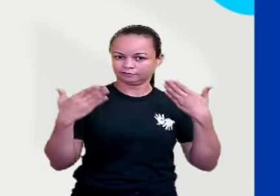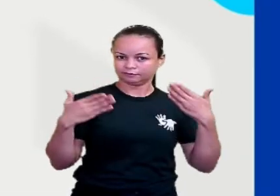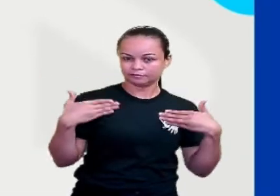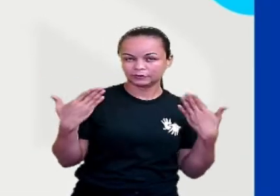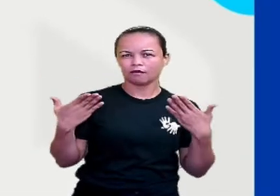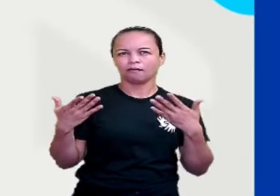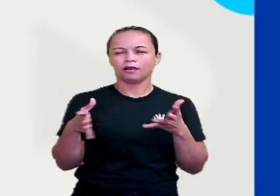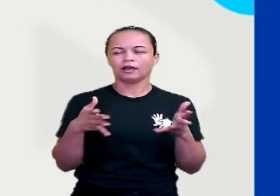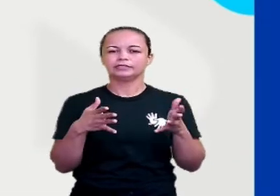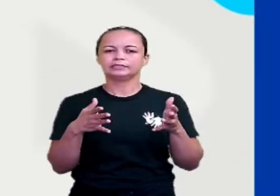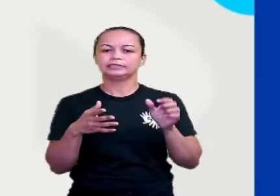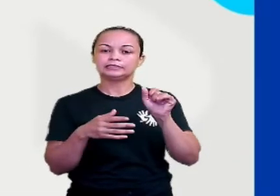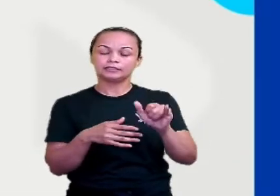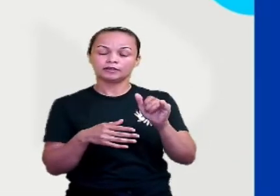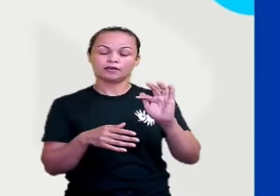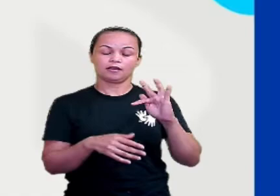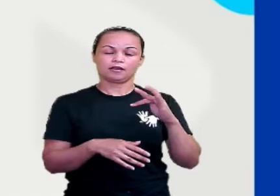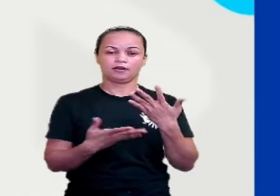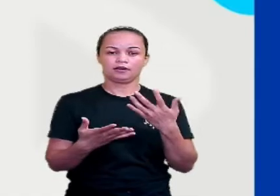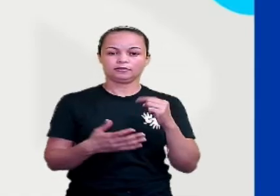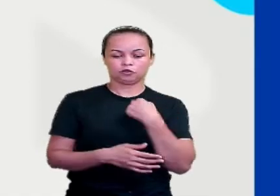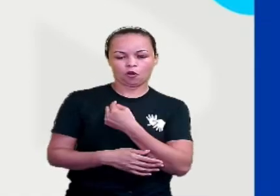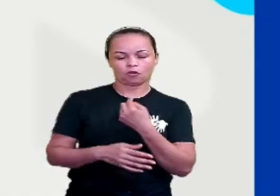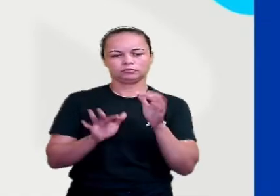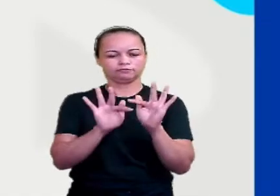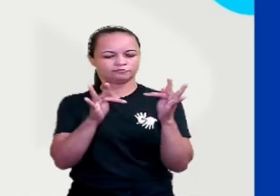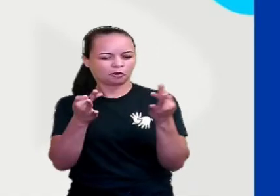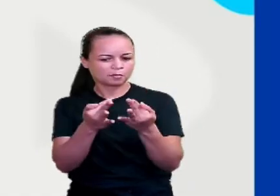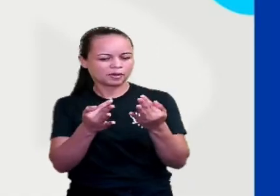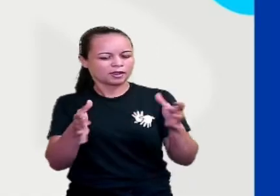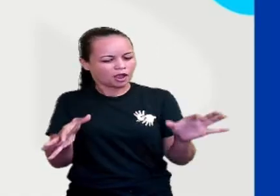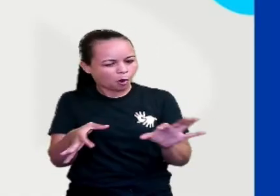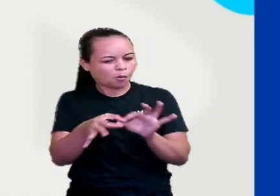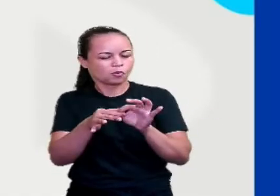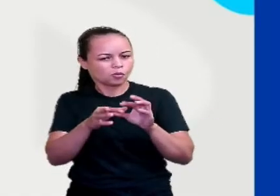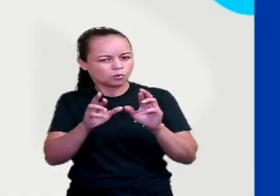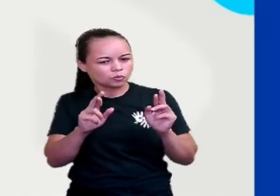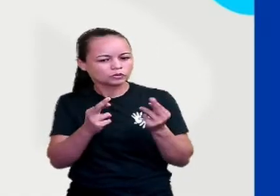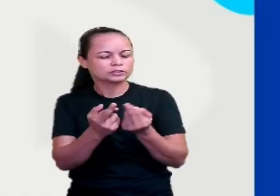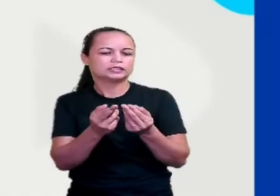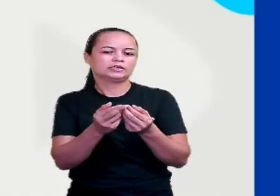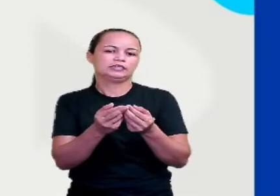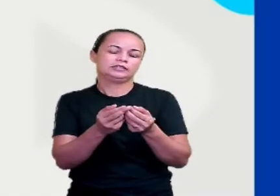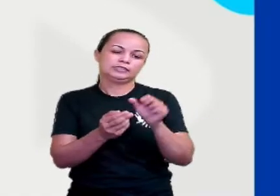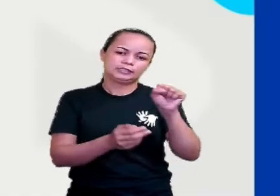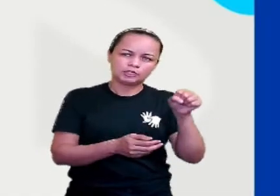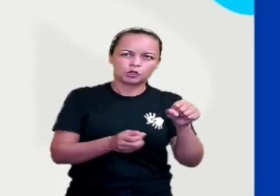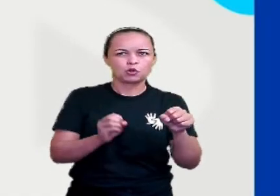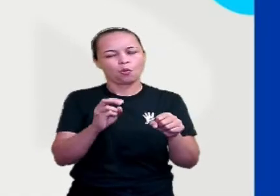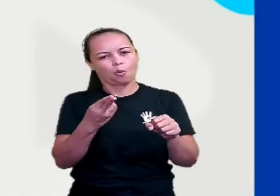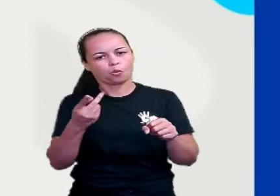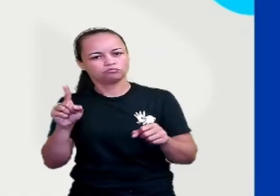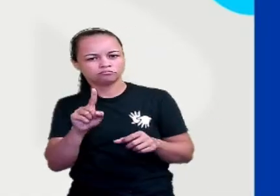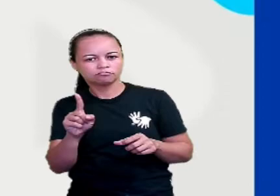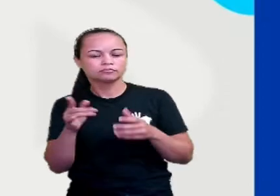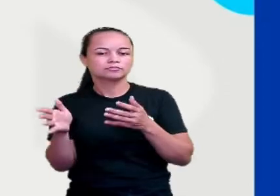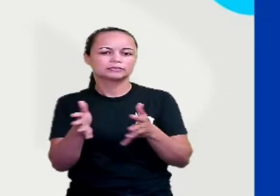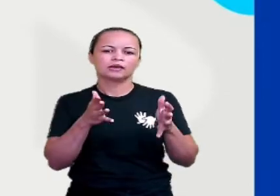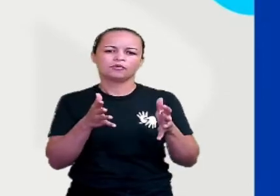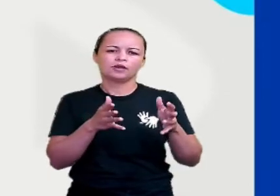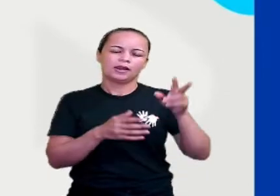se reunir ou não, certo? E isso fez a gente fazer o quê, gente? A gente lembrar do passado, fez a